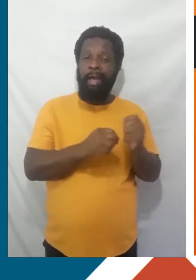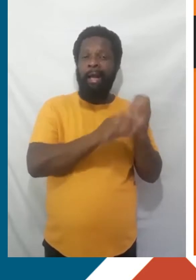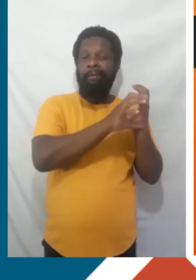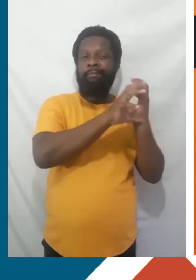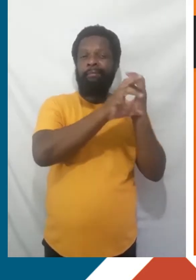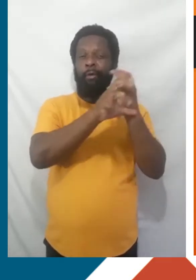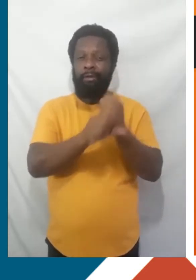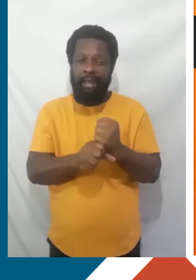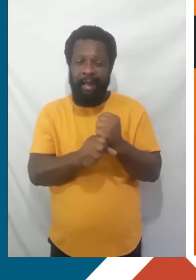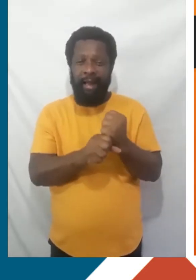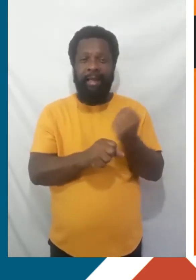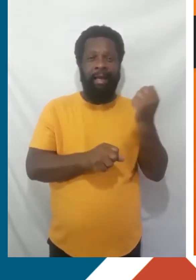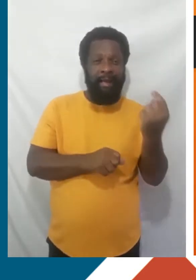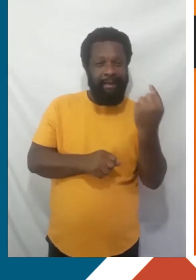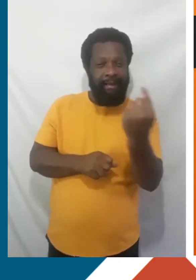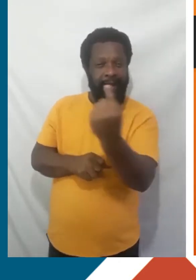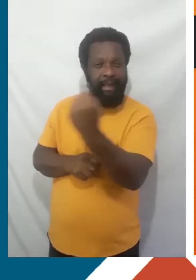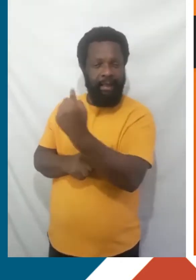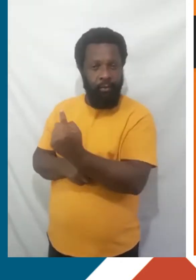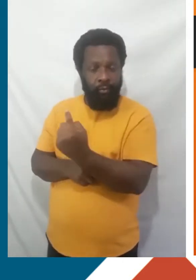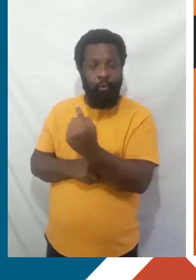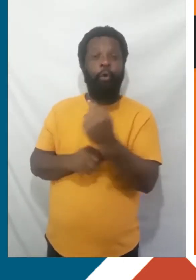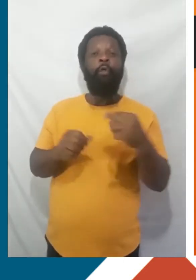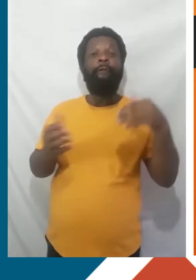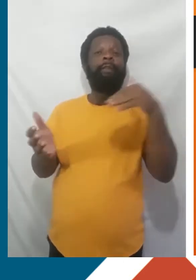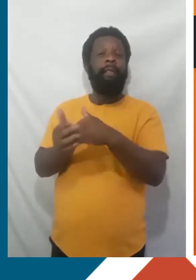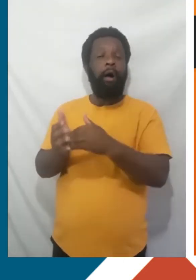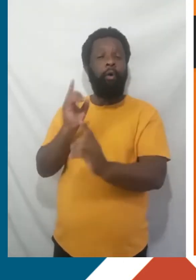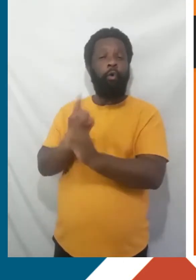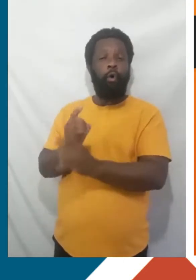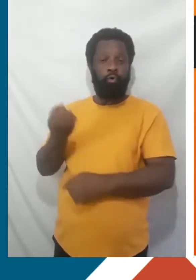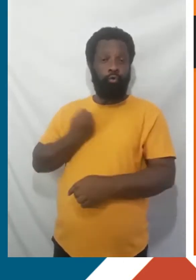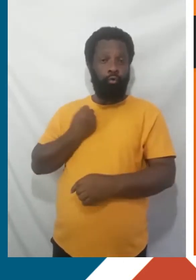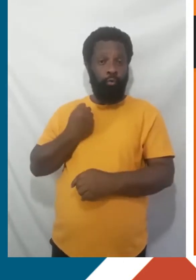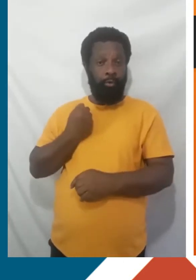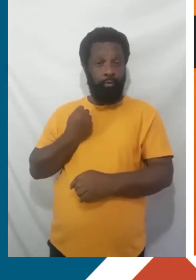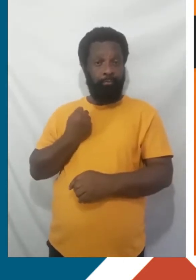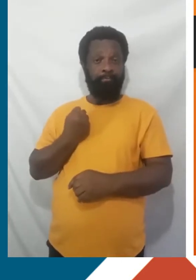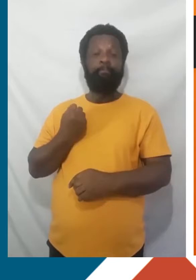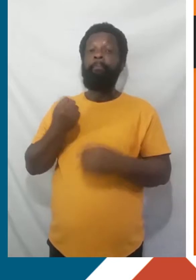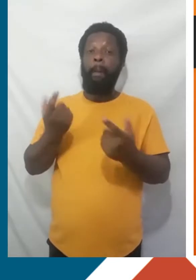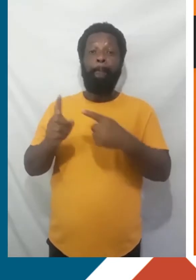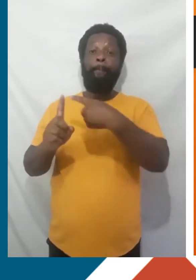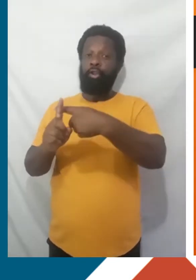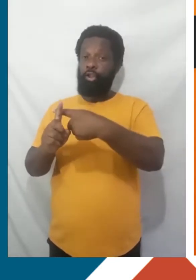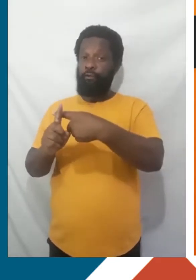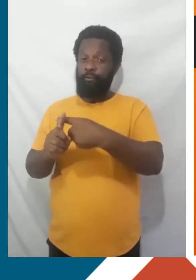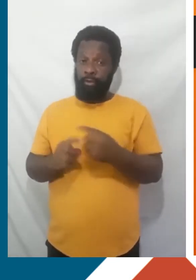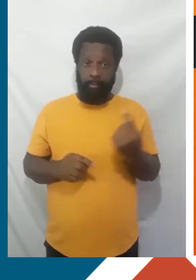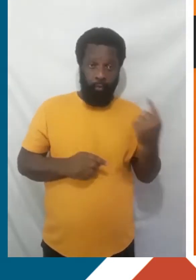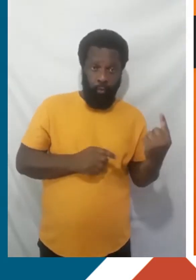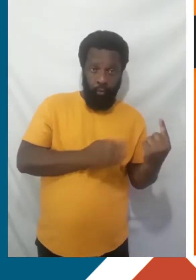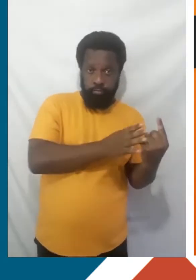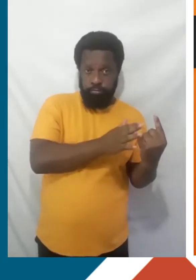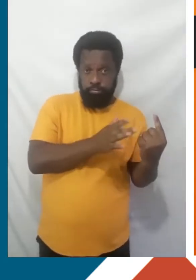por enumeração, que consiste em associar cada objeto contado em um número inteiro positivo